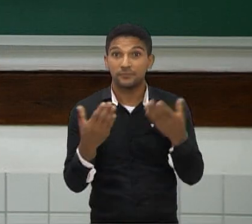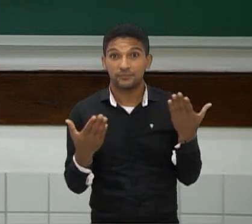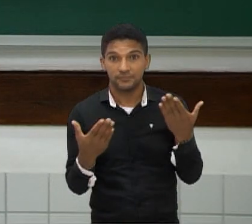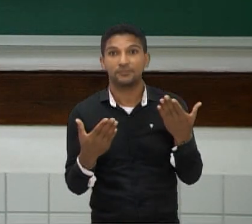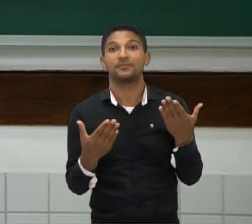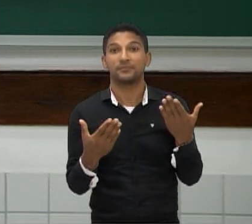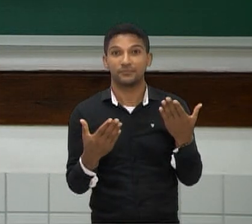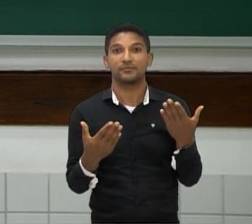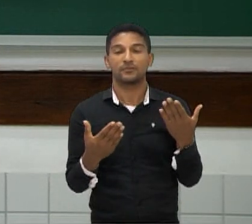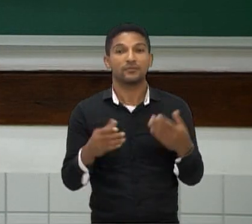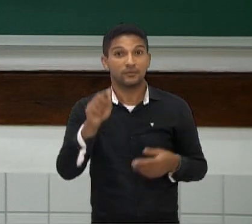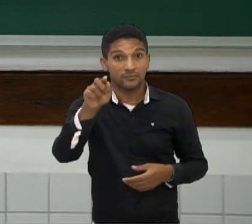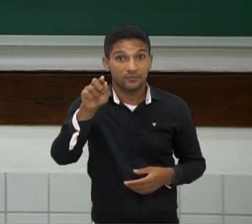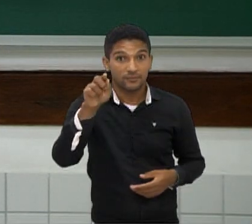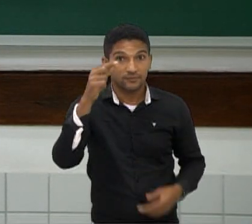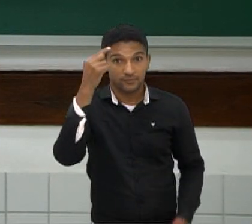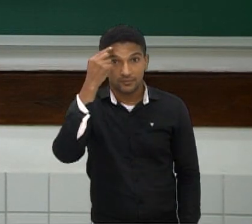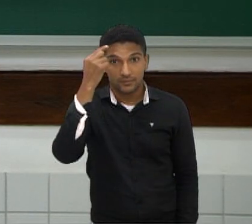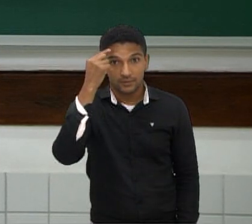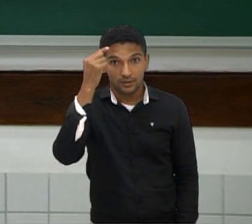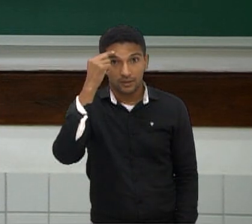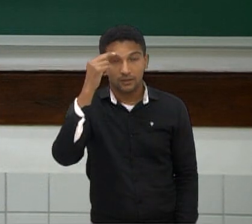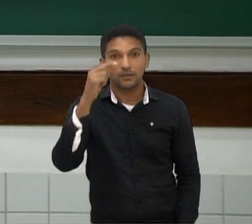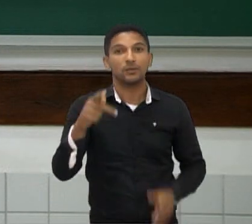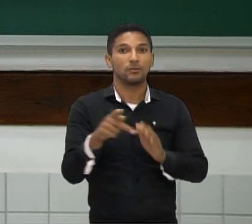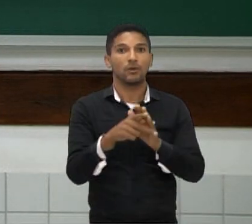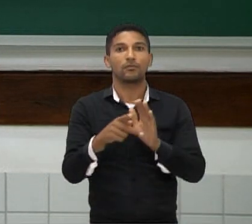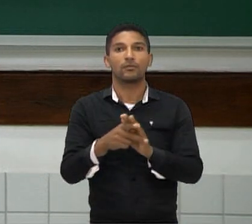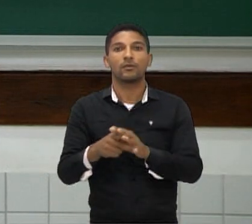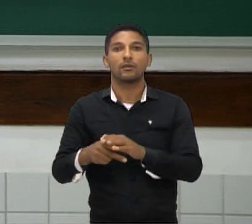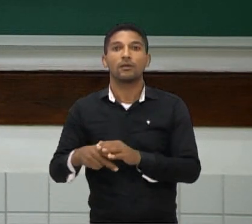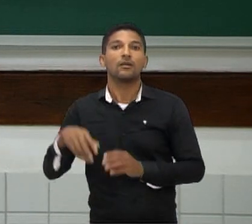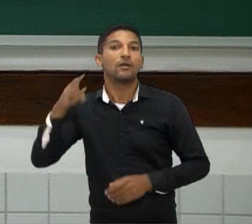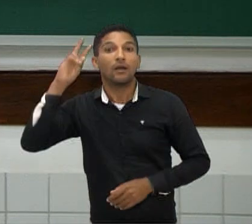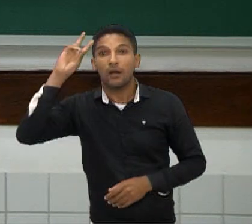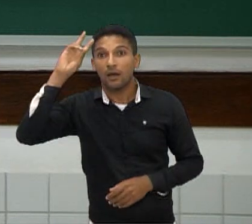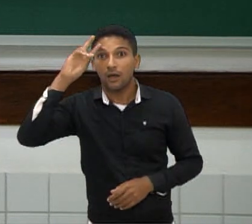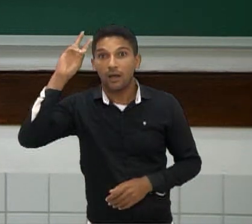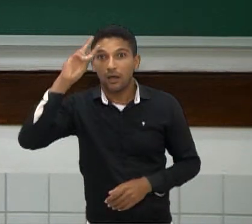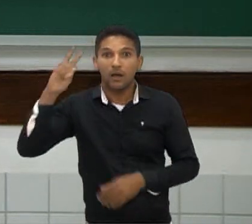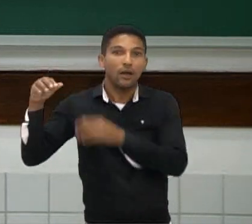E aí, pensaram sobre as leyendas? Aqui.